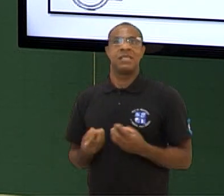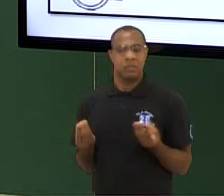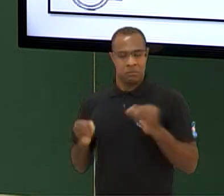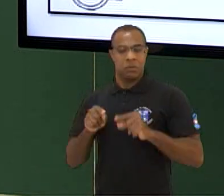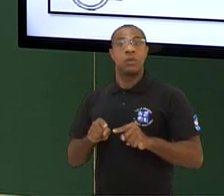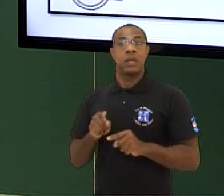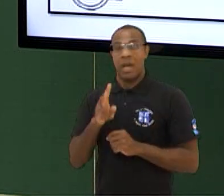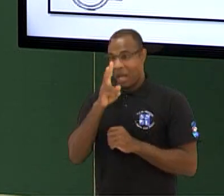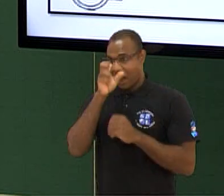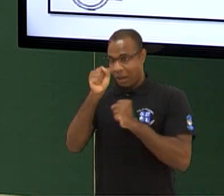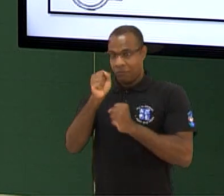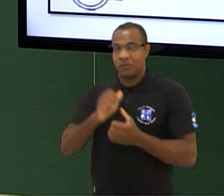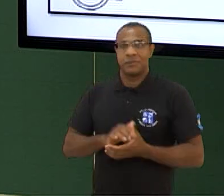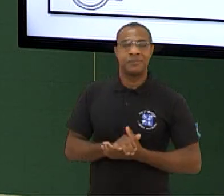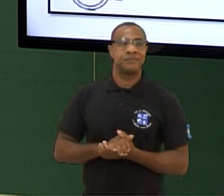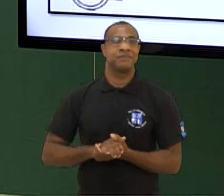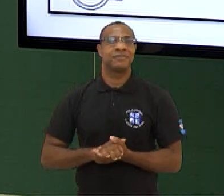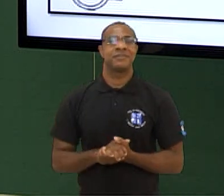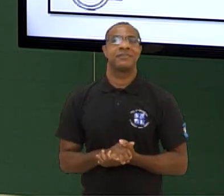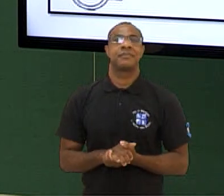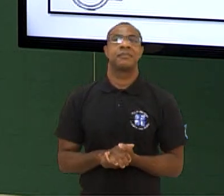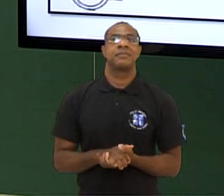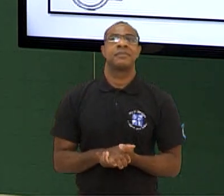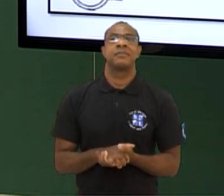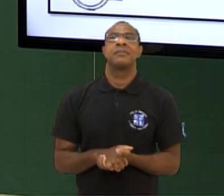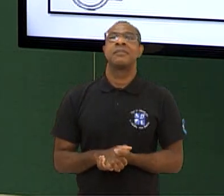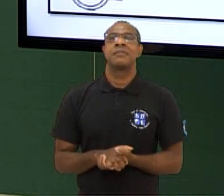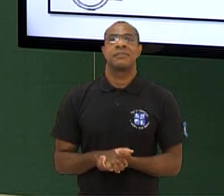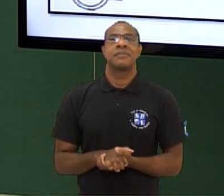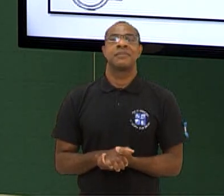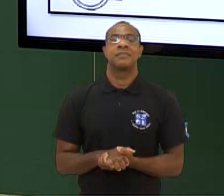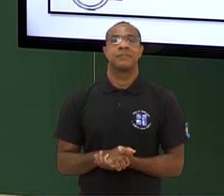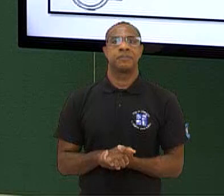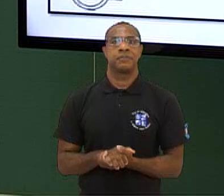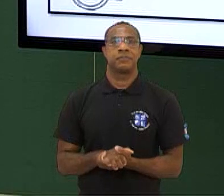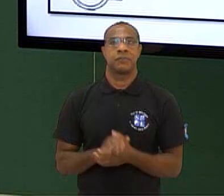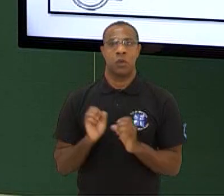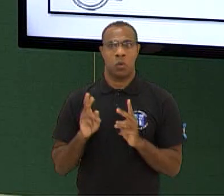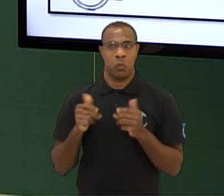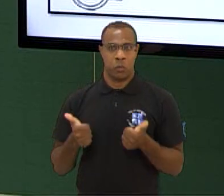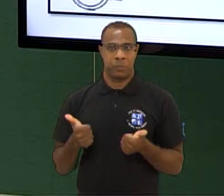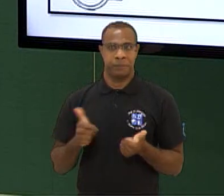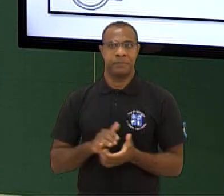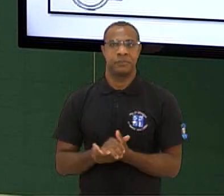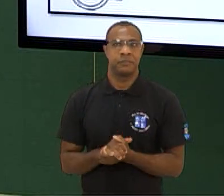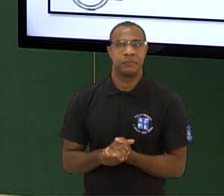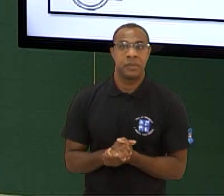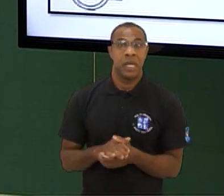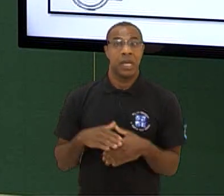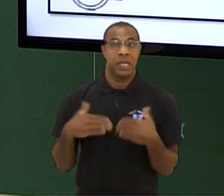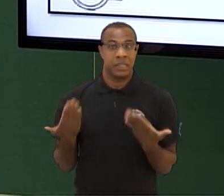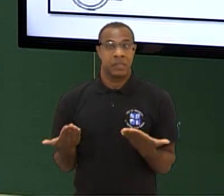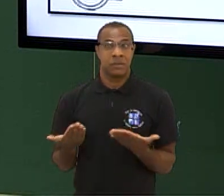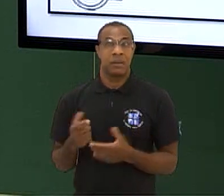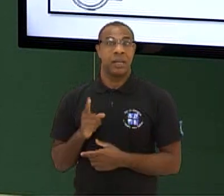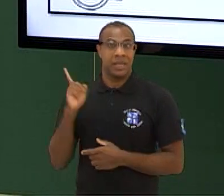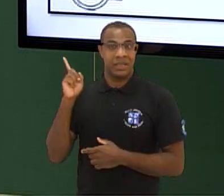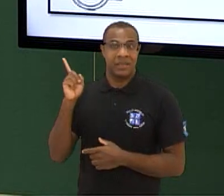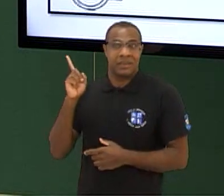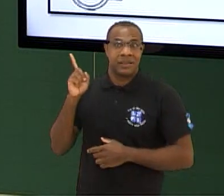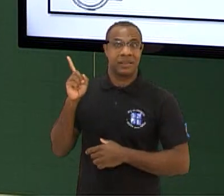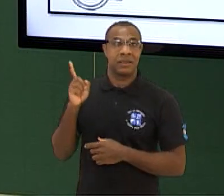essa carga que ele esteja carregando sobre o seu, né, sobre sua carroceria. Certo? Então, essa aqui é a jogada,